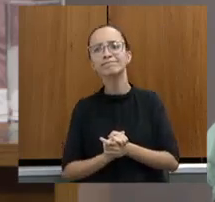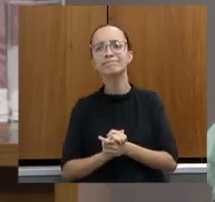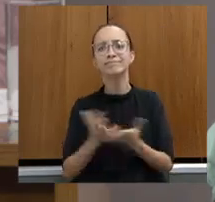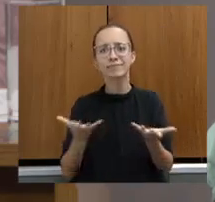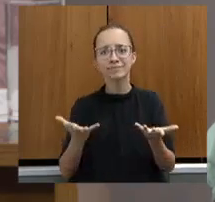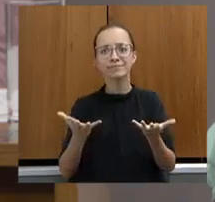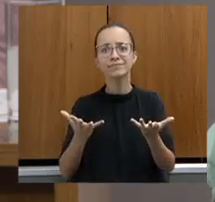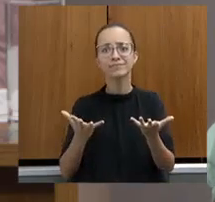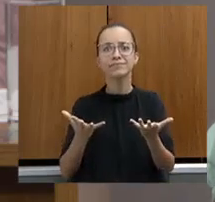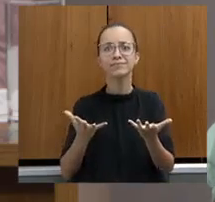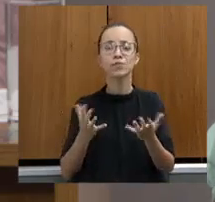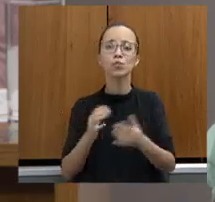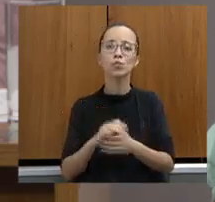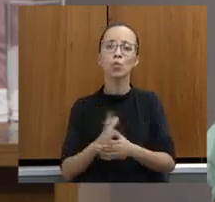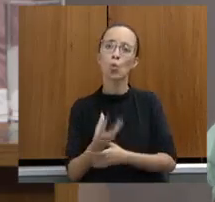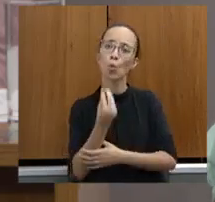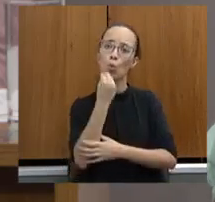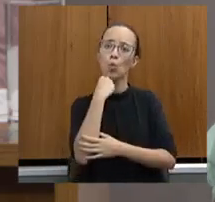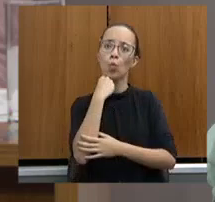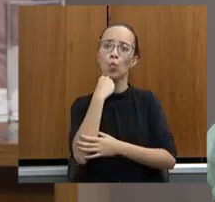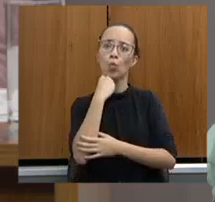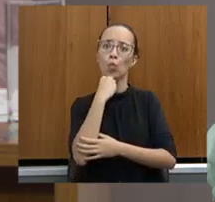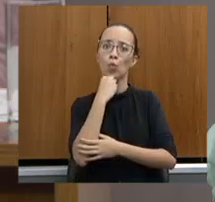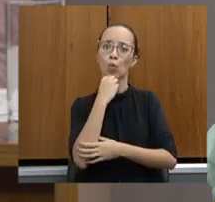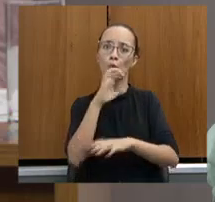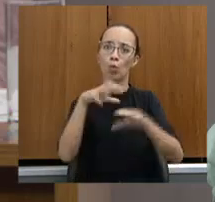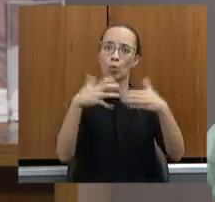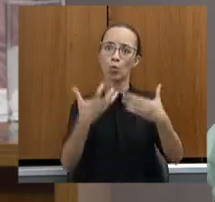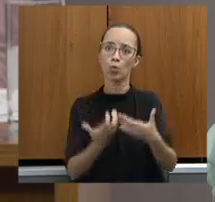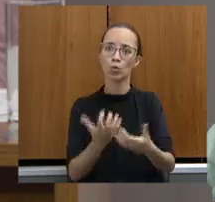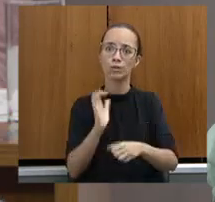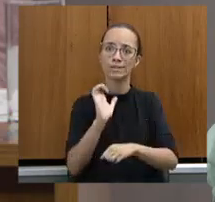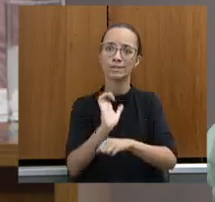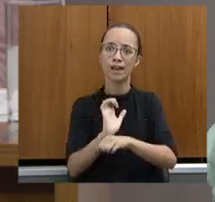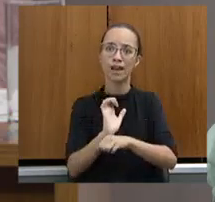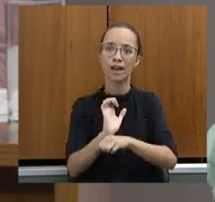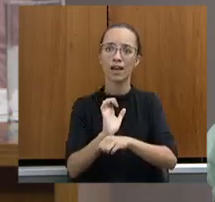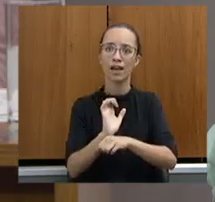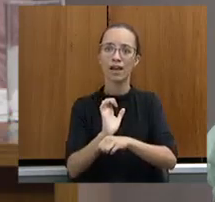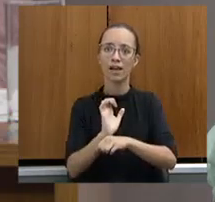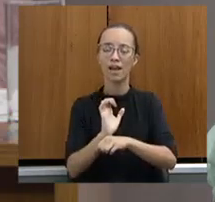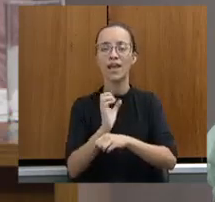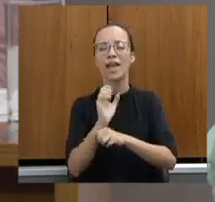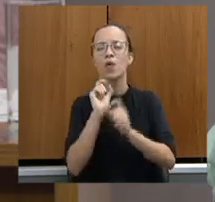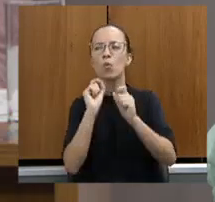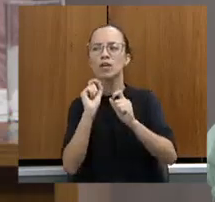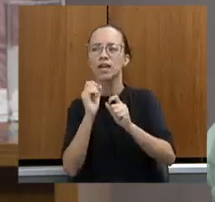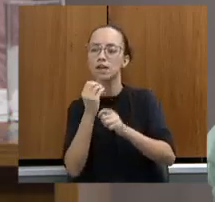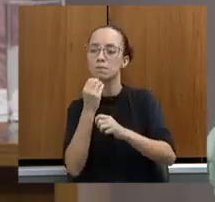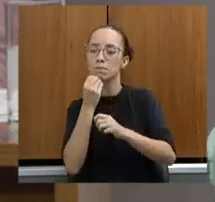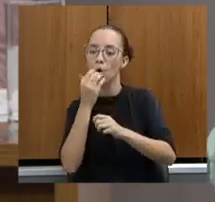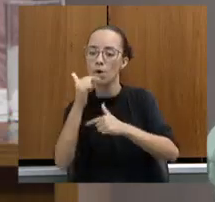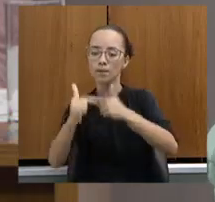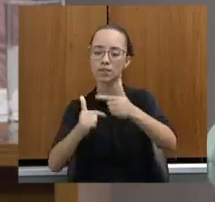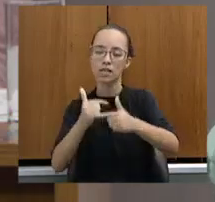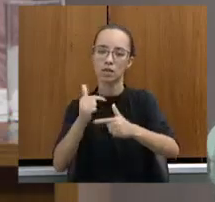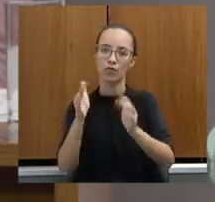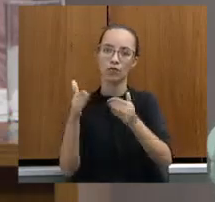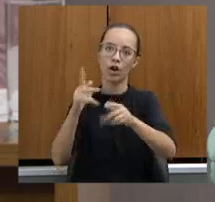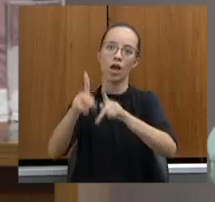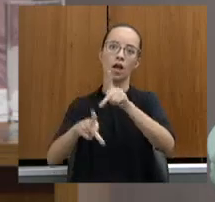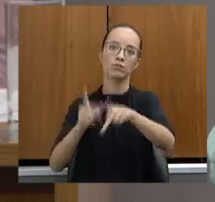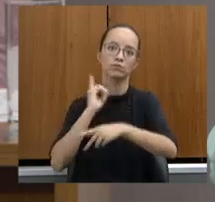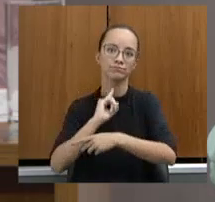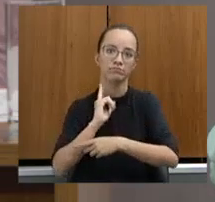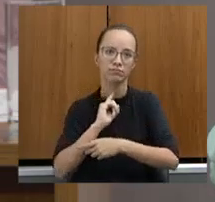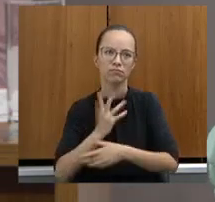linha o lucro do estado é boa prestação de serviço para a população não faz sentido